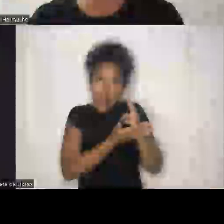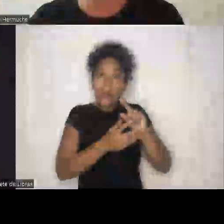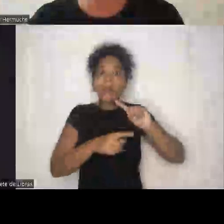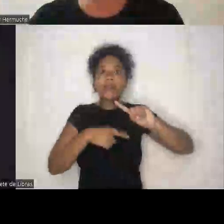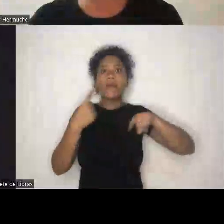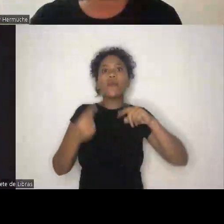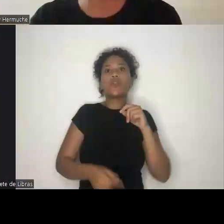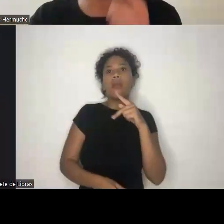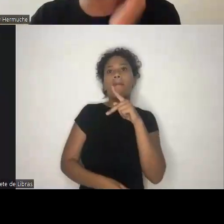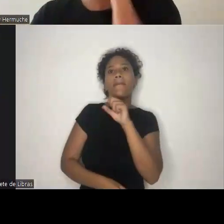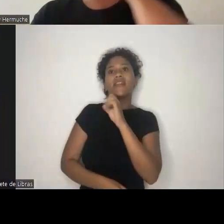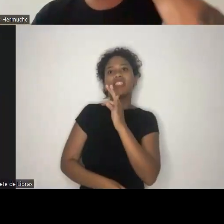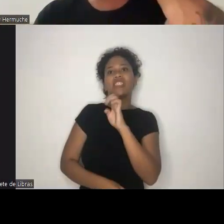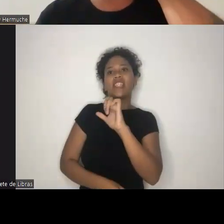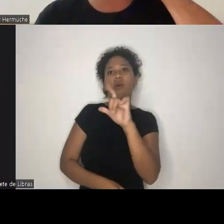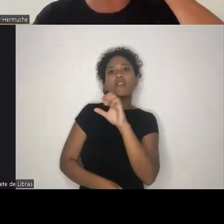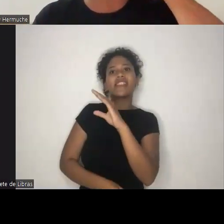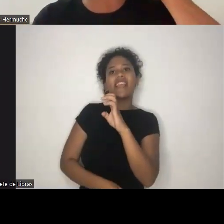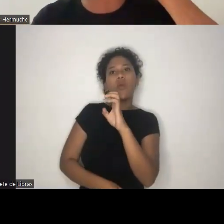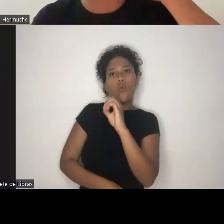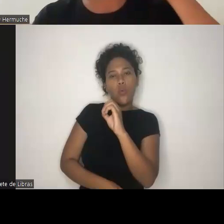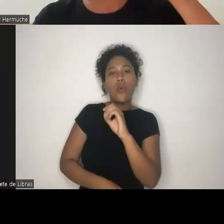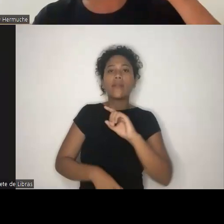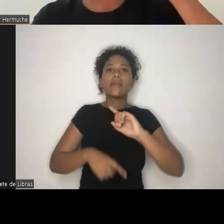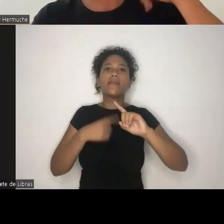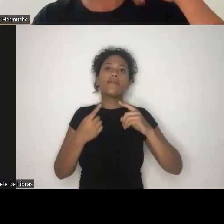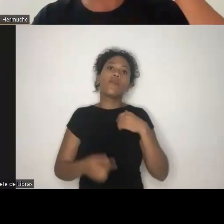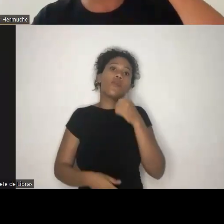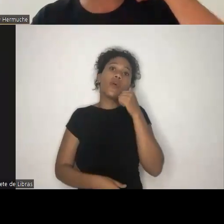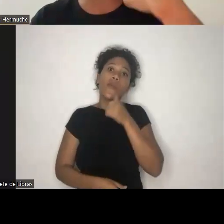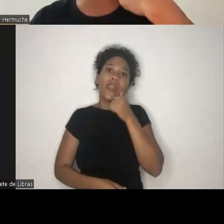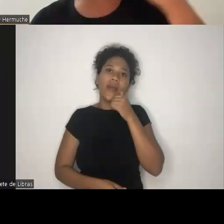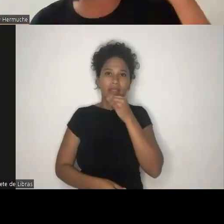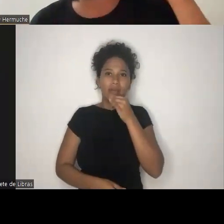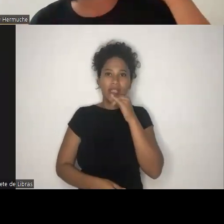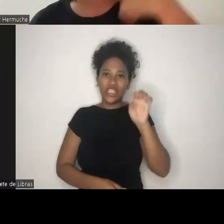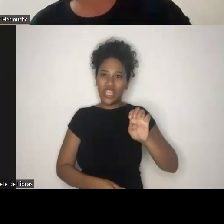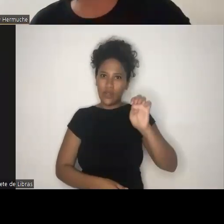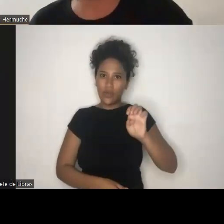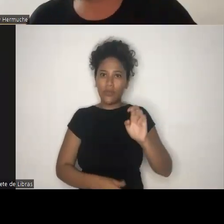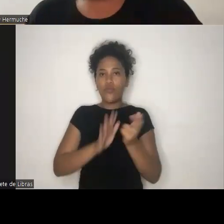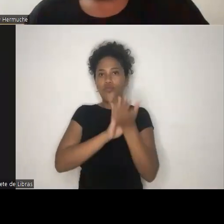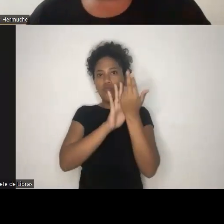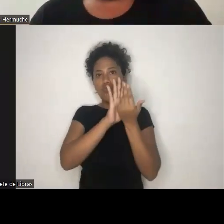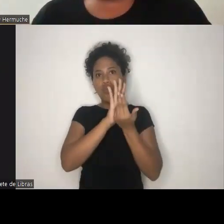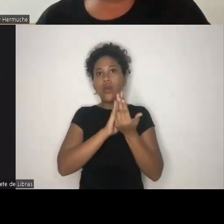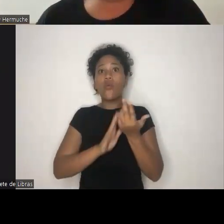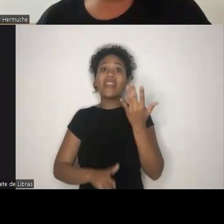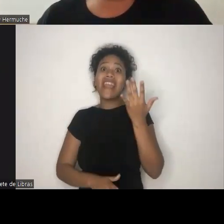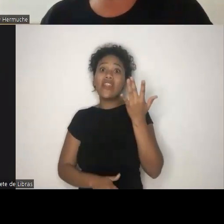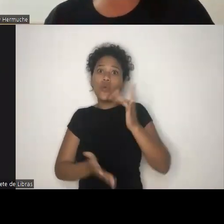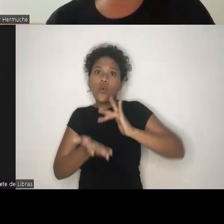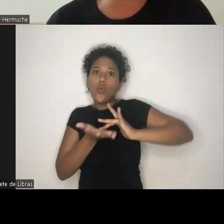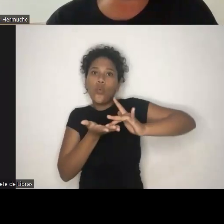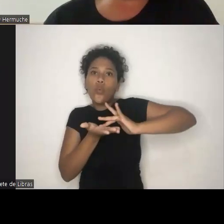cheguei no realismo né até Por exemplo essa mulher aqui do lado esquerdo ela foi desenhada com os dedos espalhando